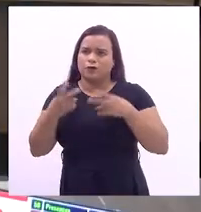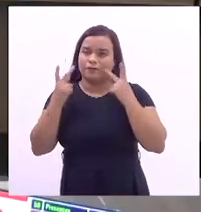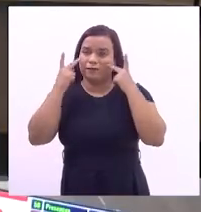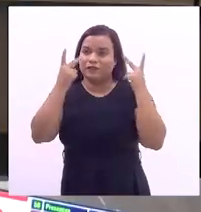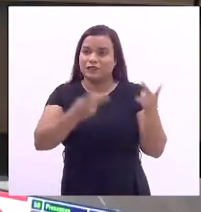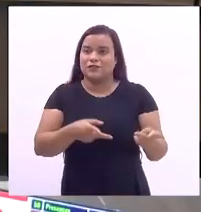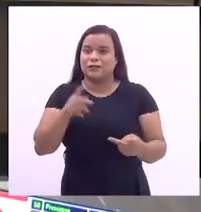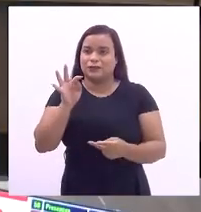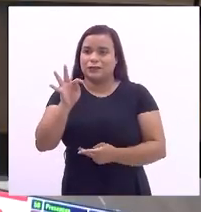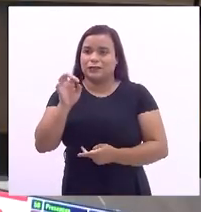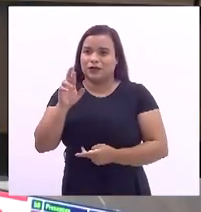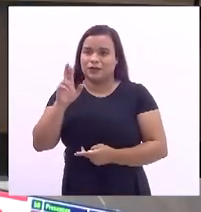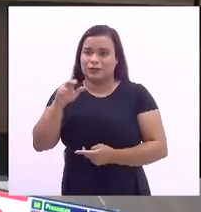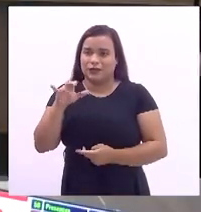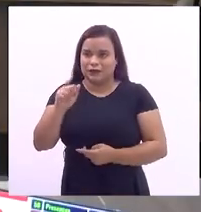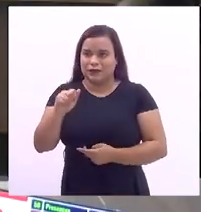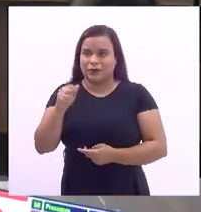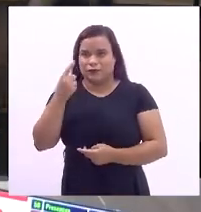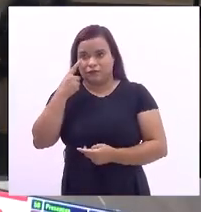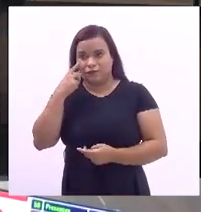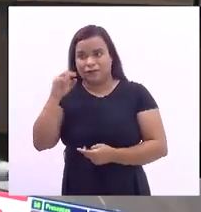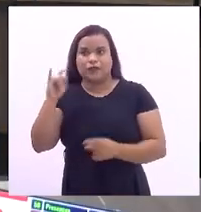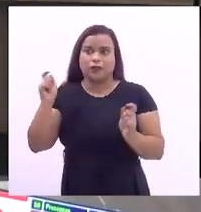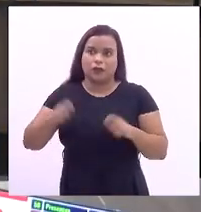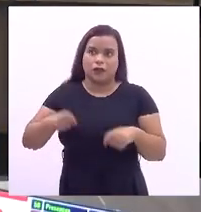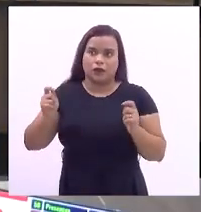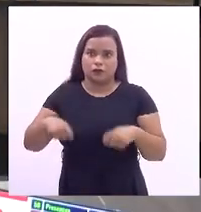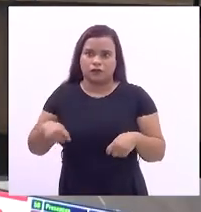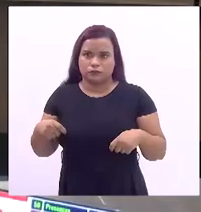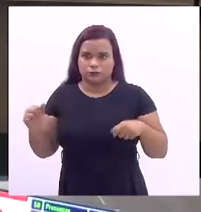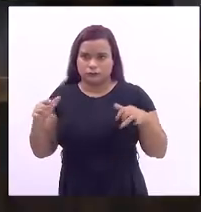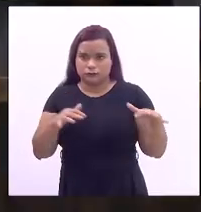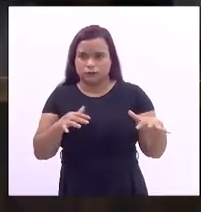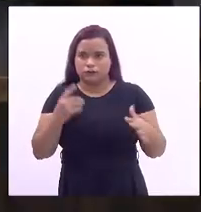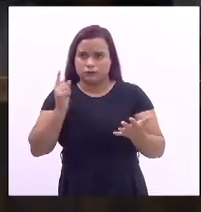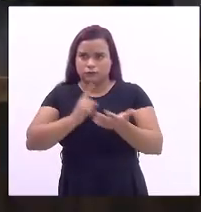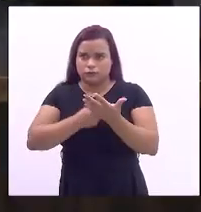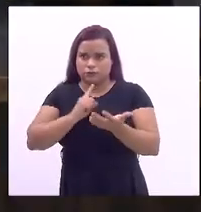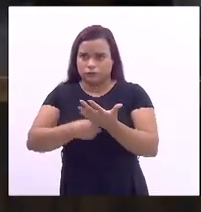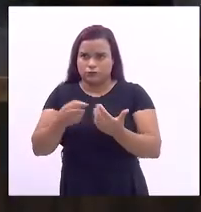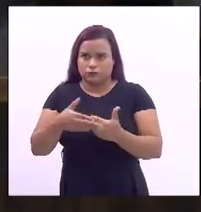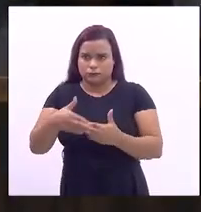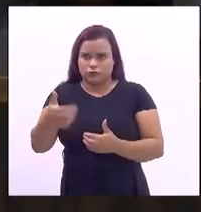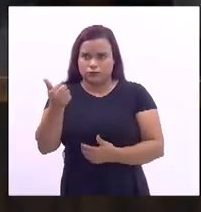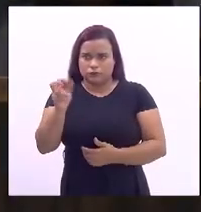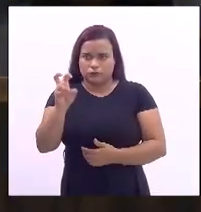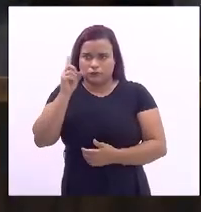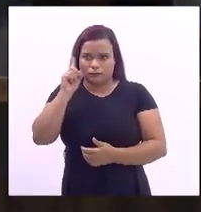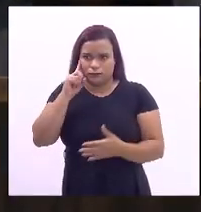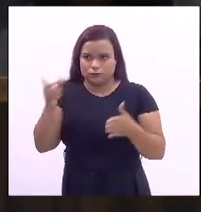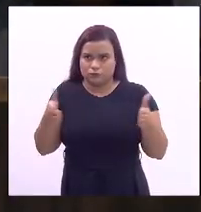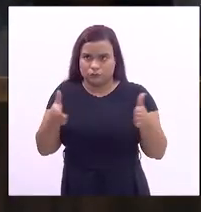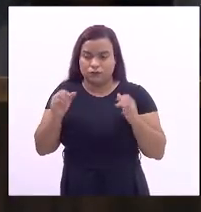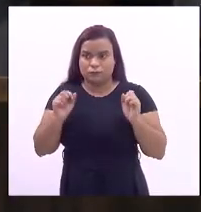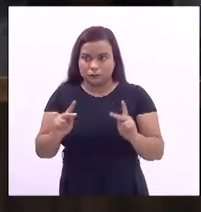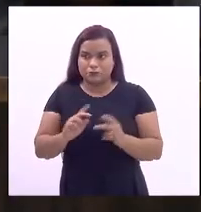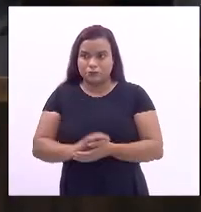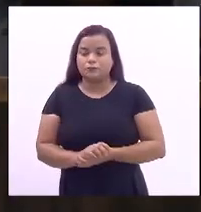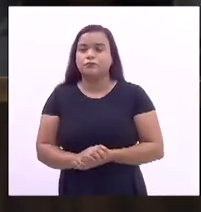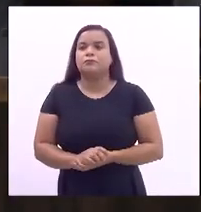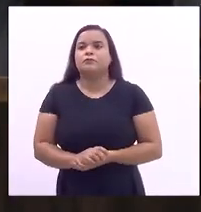o ok veja se combina nos próximos 15 dias ok